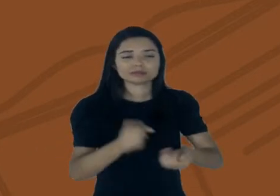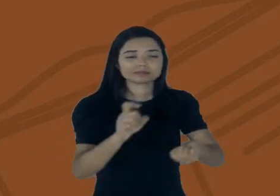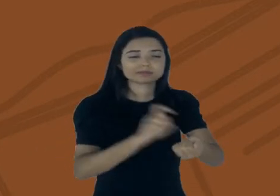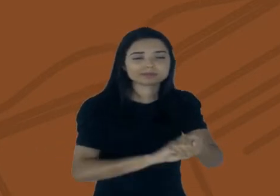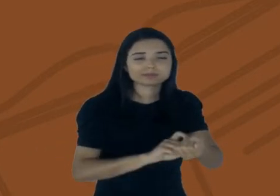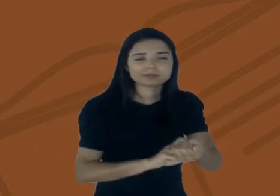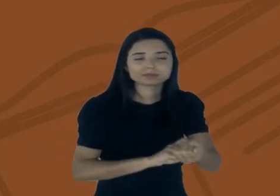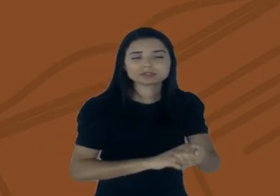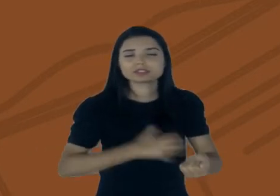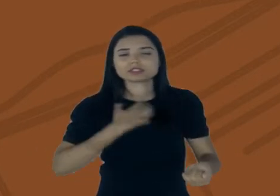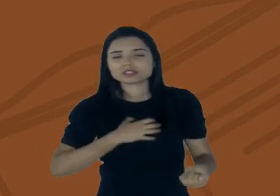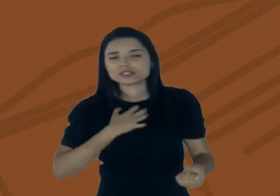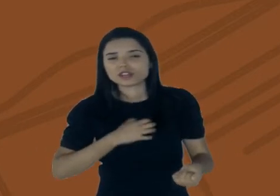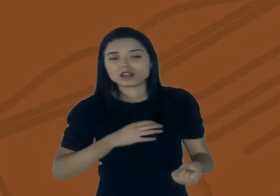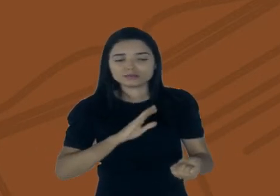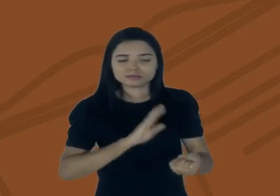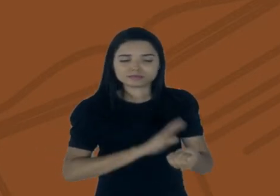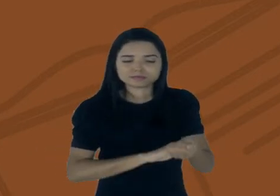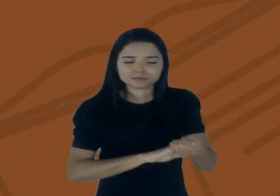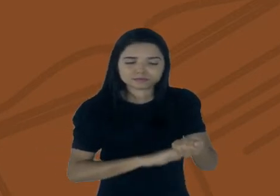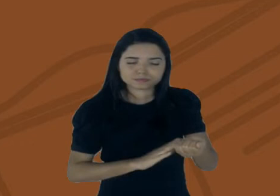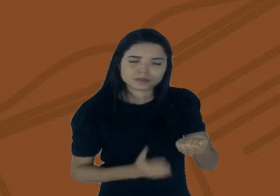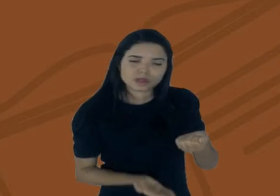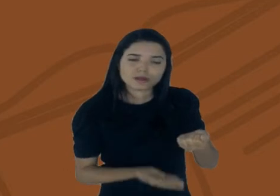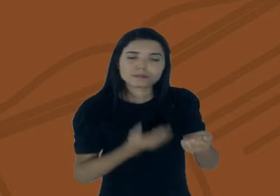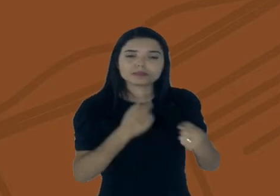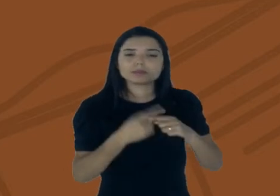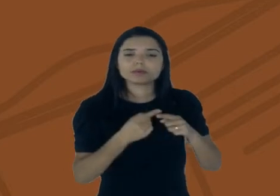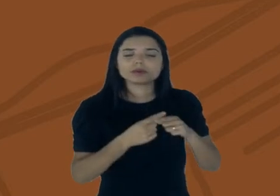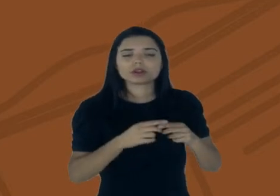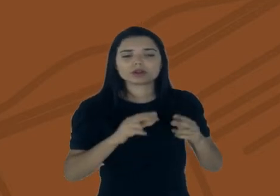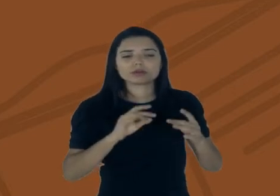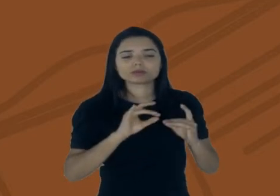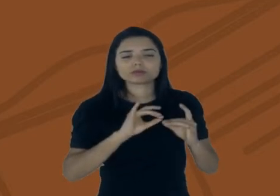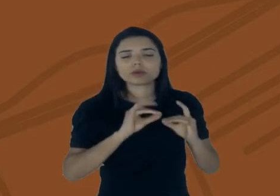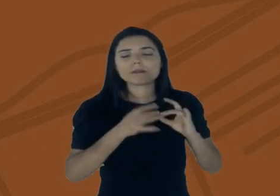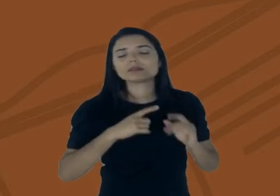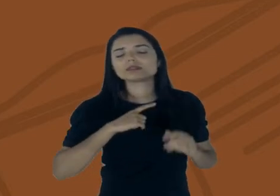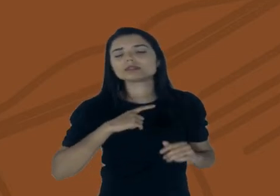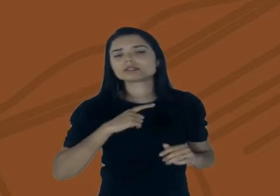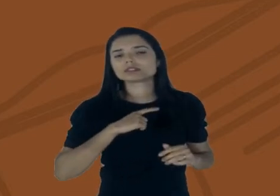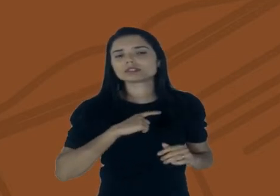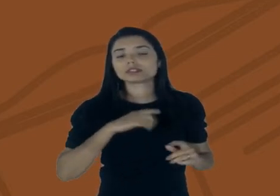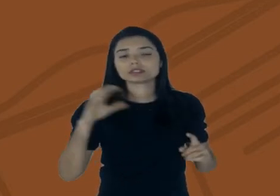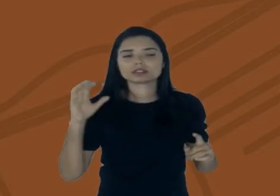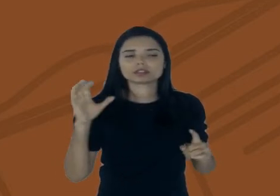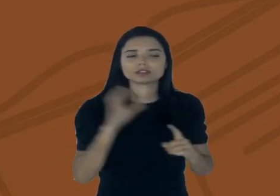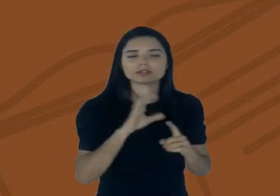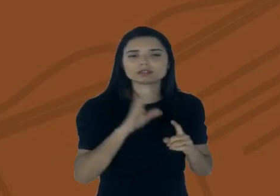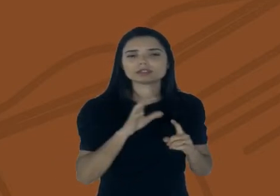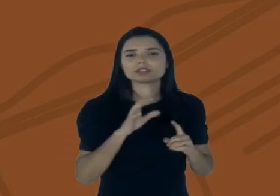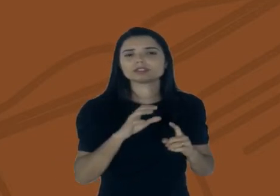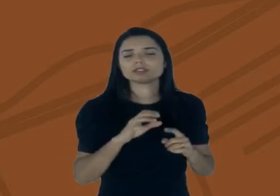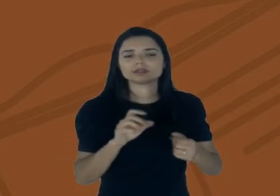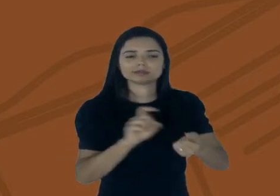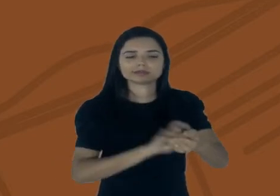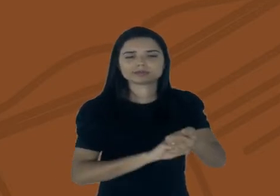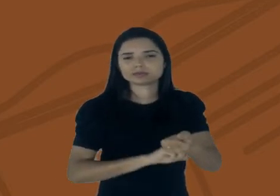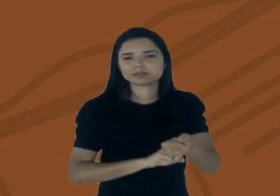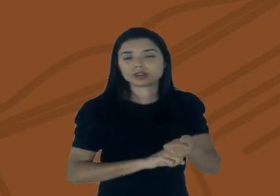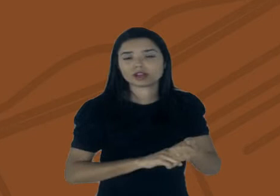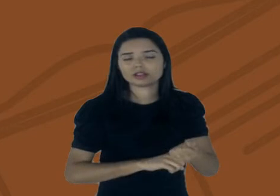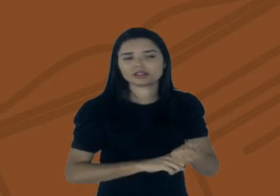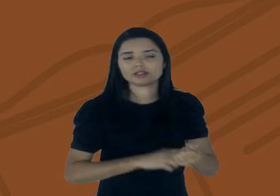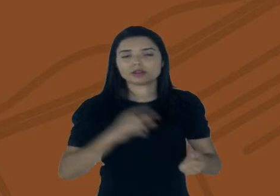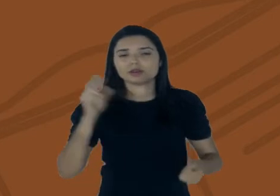arterial, certo? Porque existem hormônios relacionados ao estresse, né? E com isso também vai fazer com que haja um aceleramento e isso aí a gente